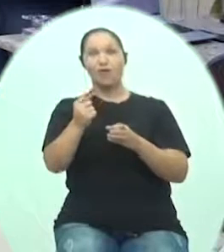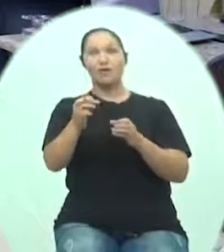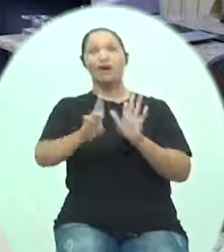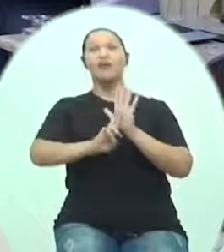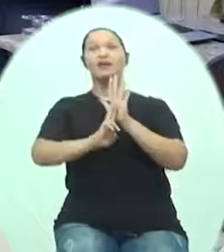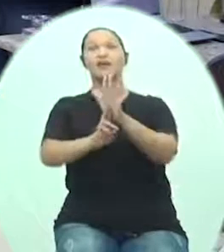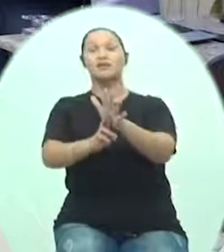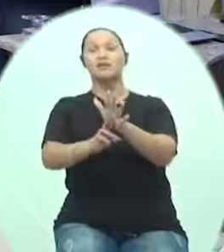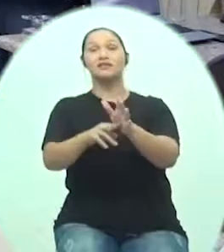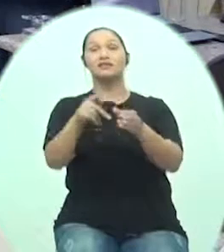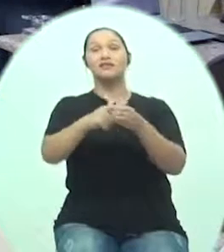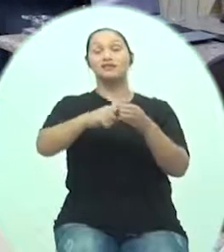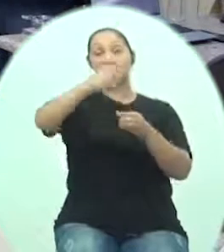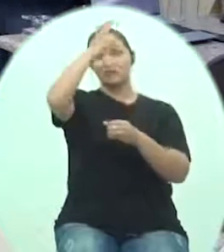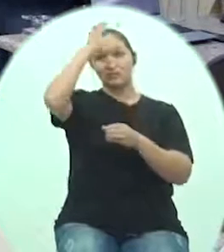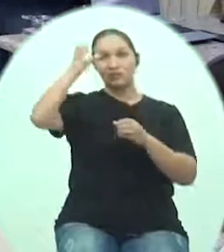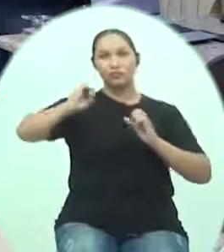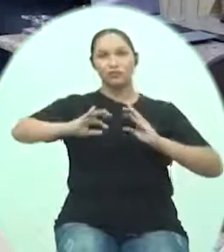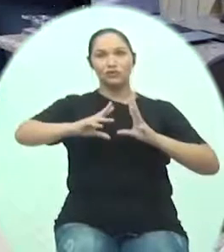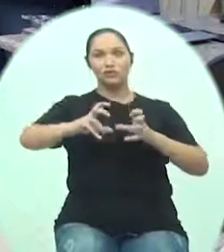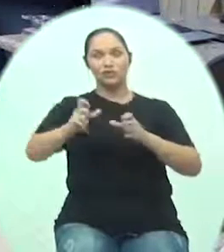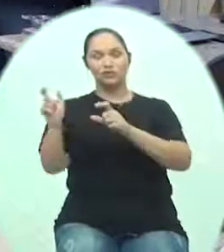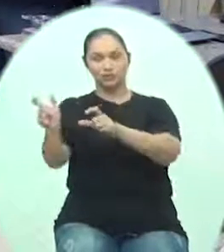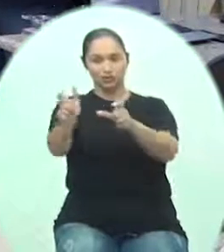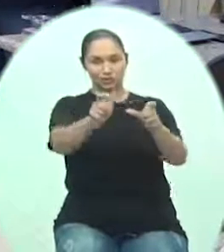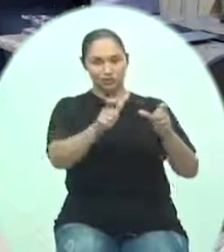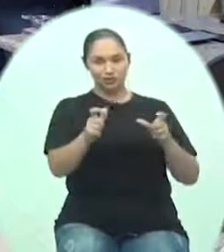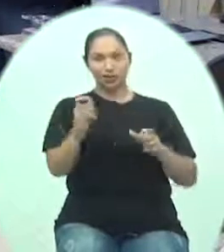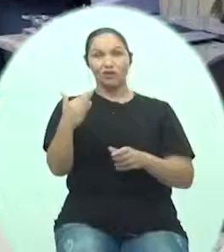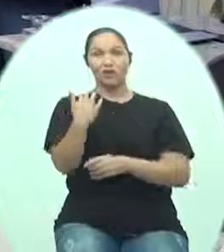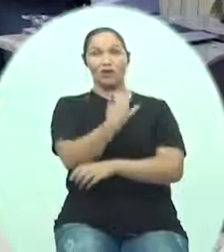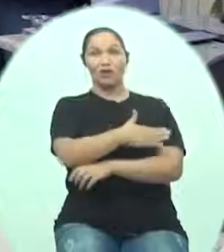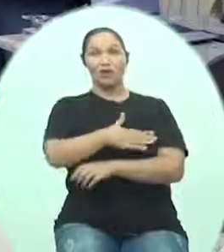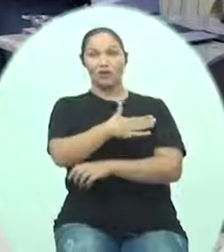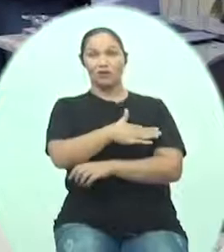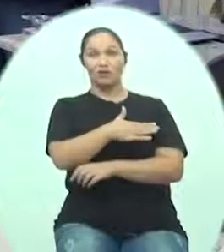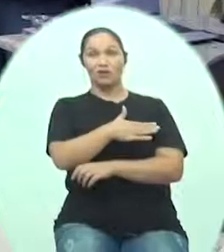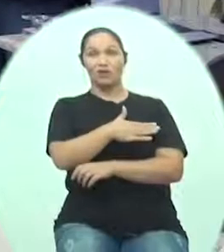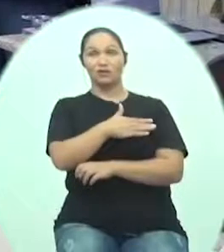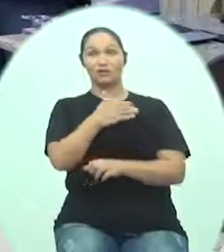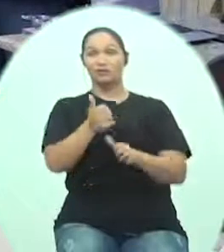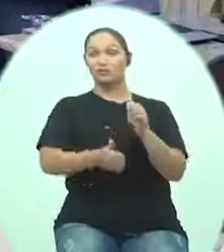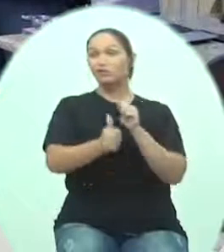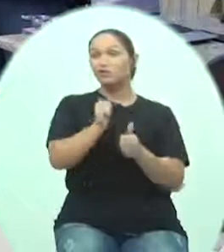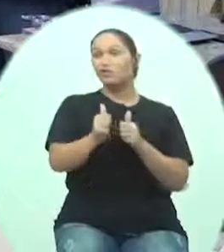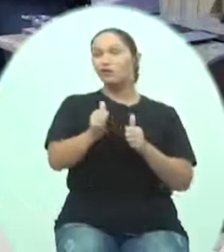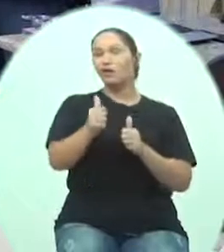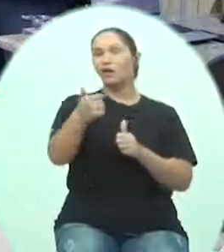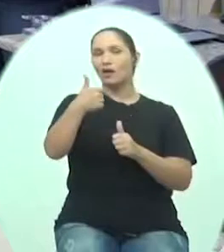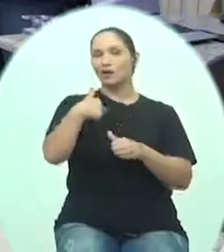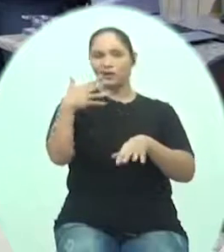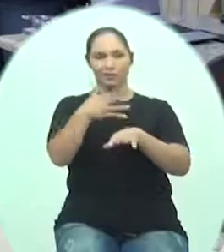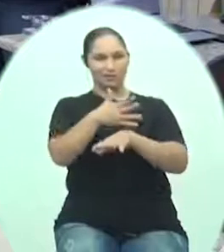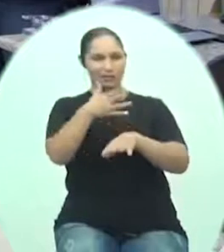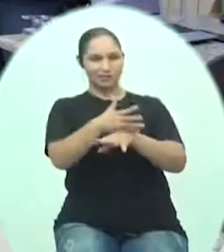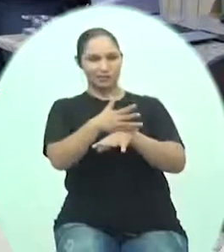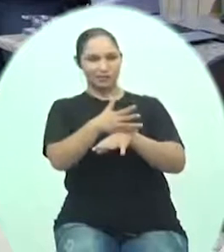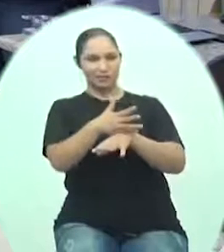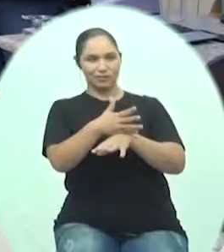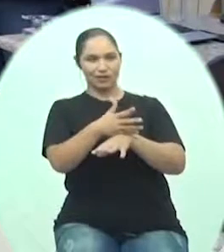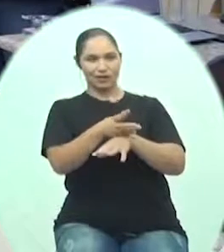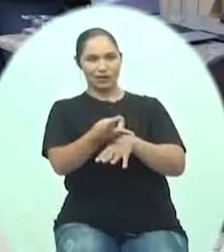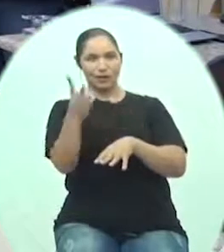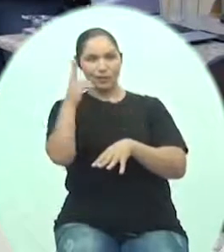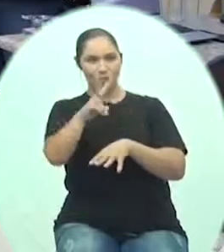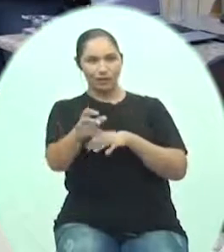vou no campo por não mas gosto do futebol gosto do futebol eu quero dizer que me